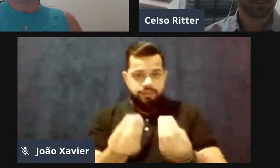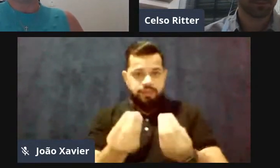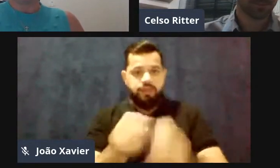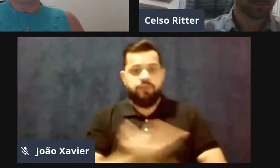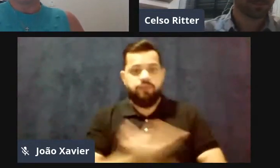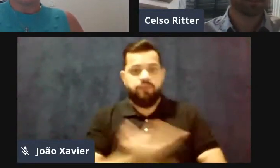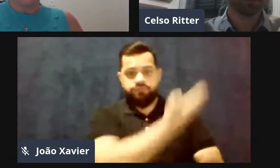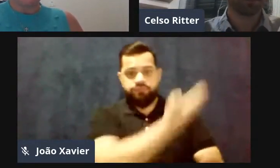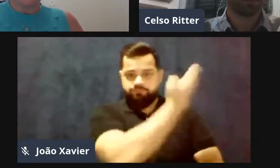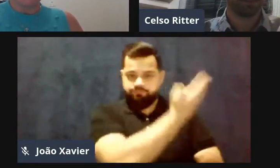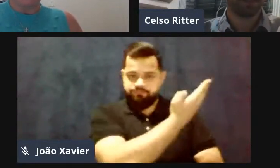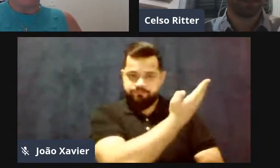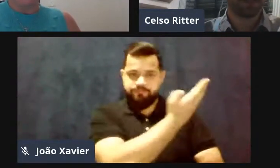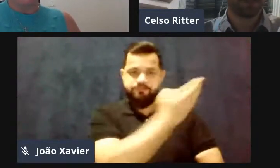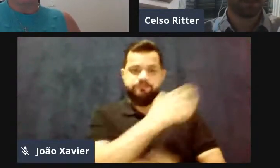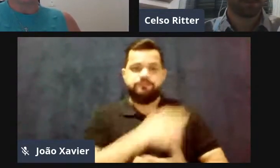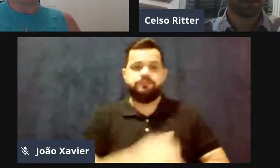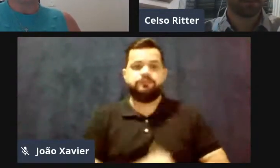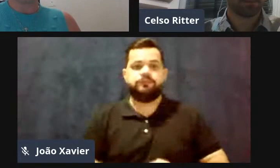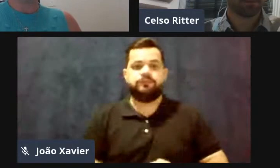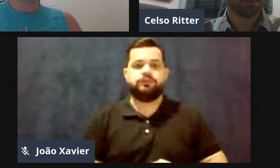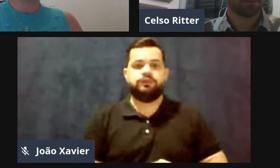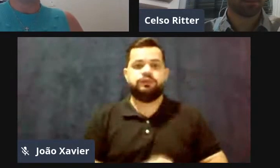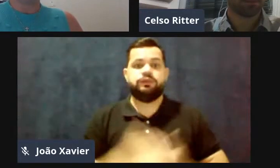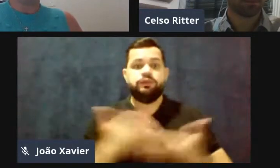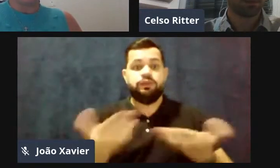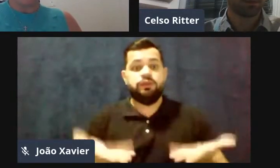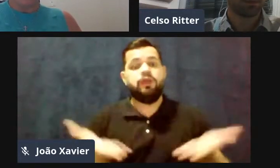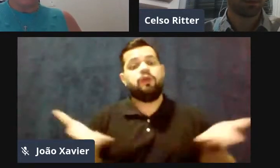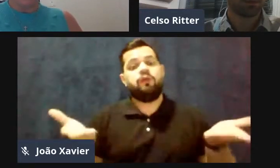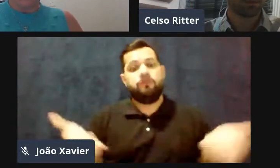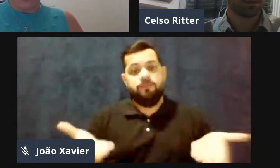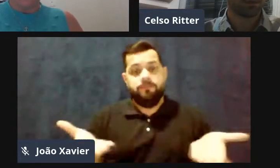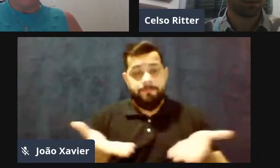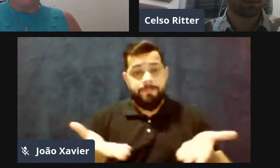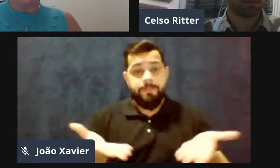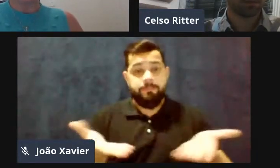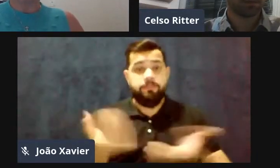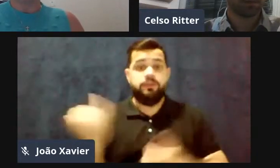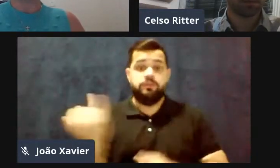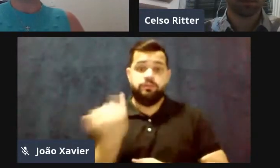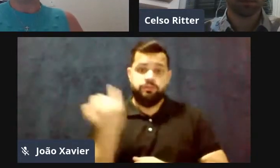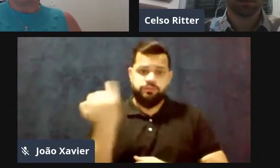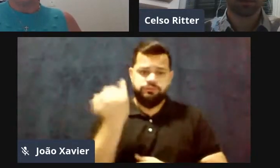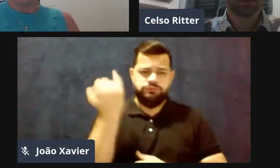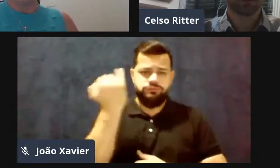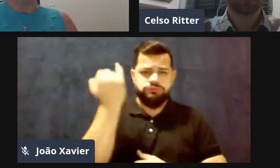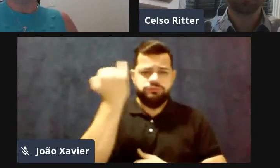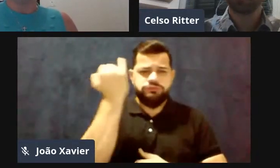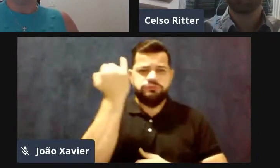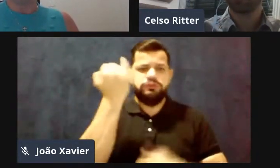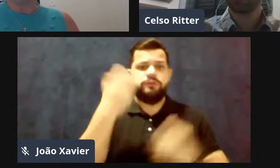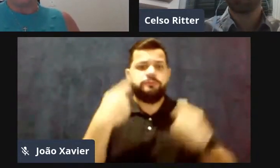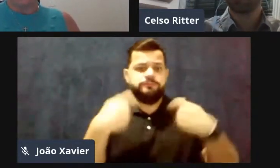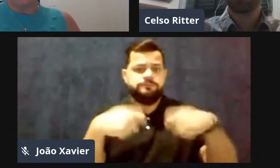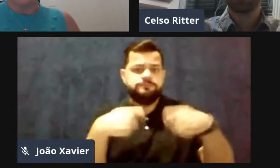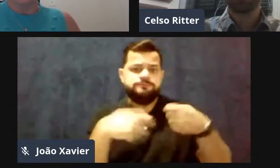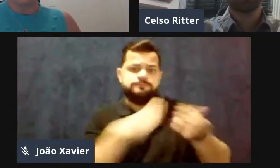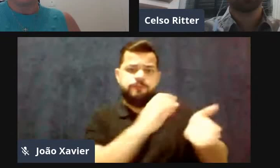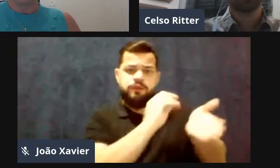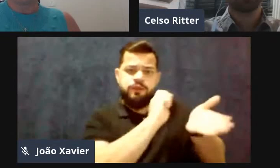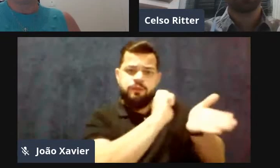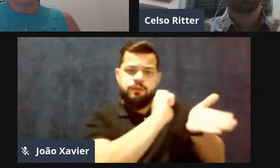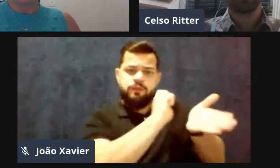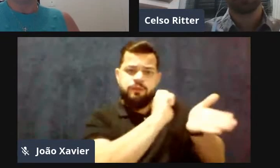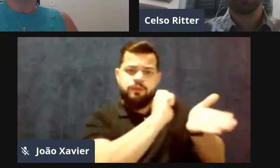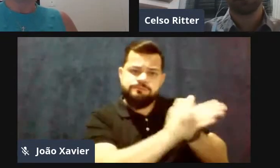importante é que a participação na palestra será confirmada por meio do preenchimento do formulário do Google